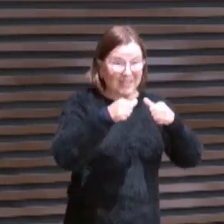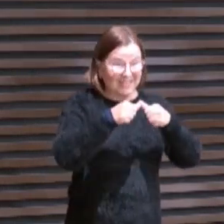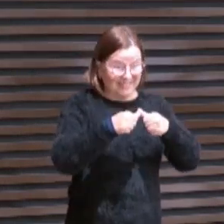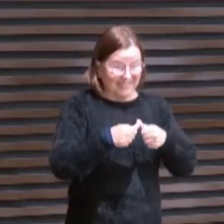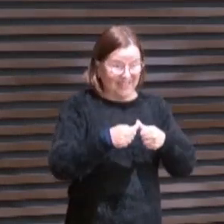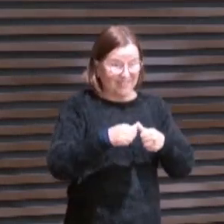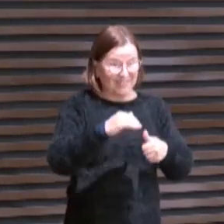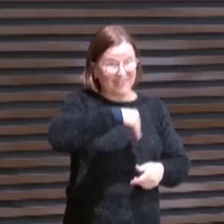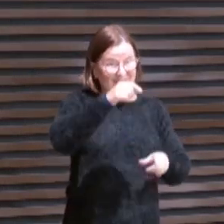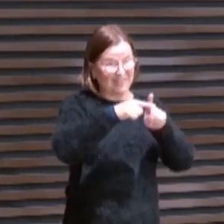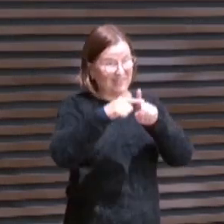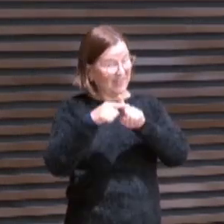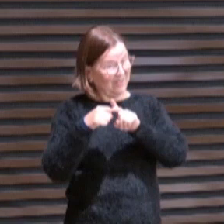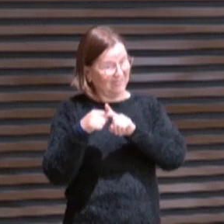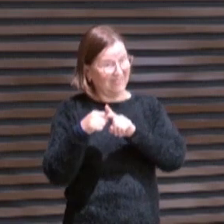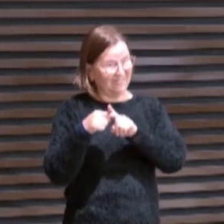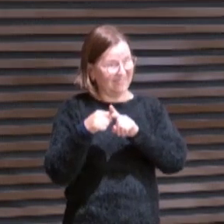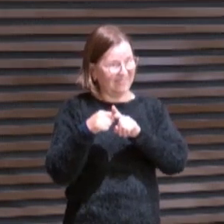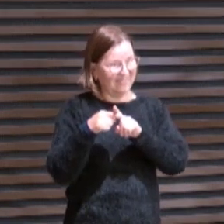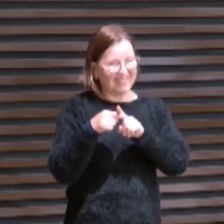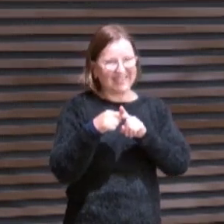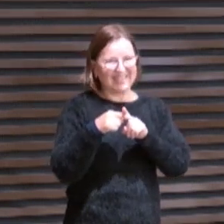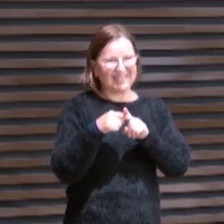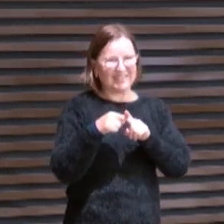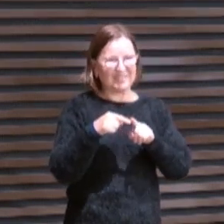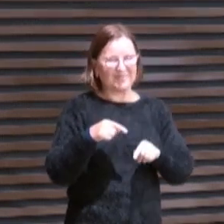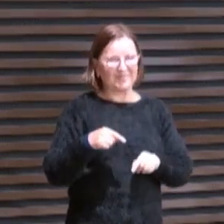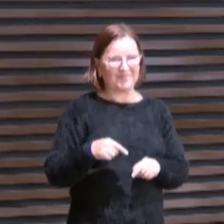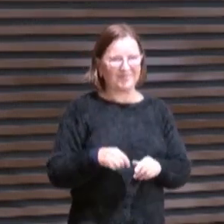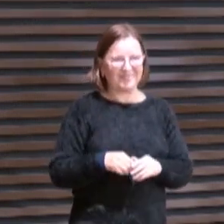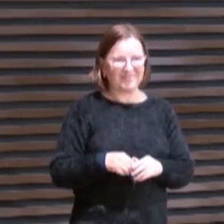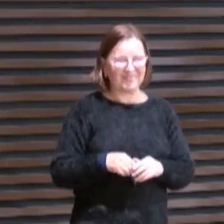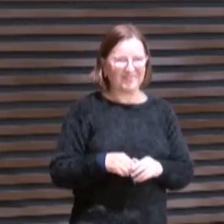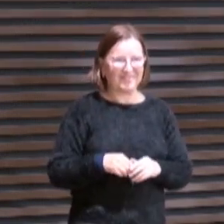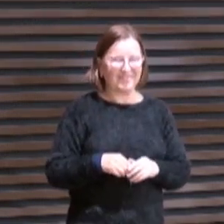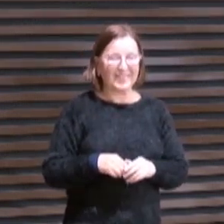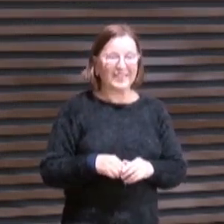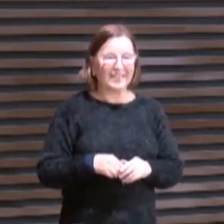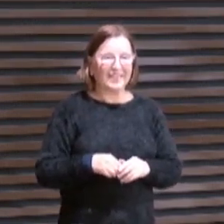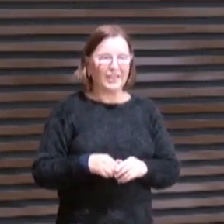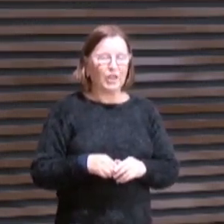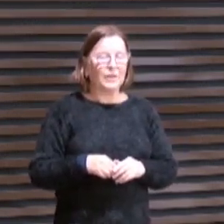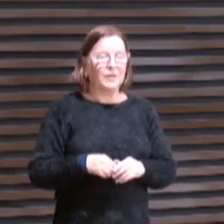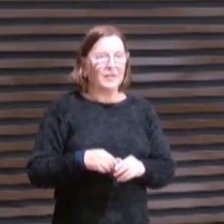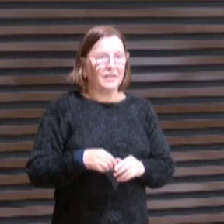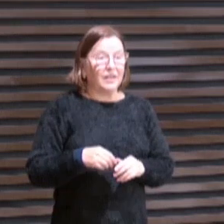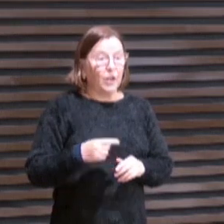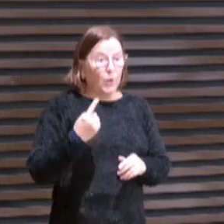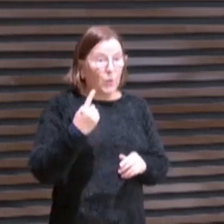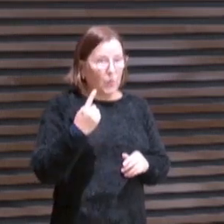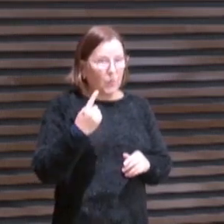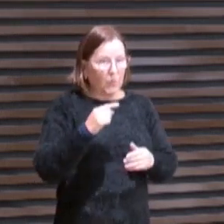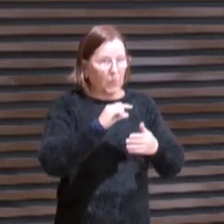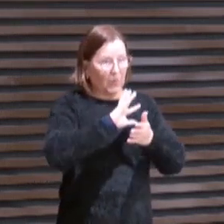morreu? 2 ladrões e 2 destinos. Um dos ladrões foi com